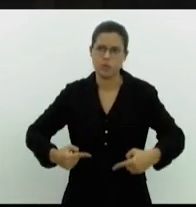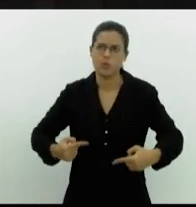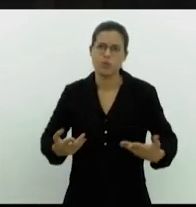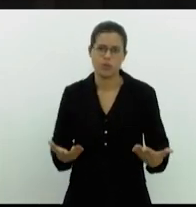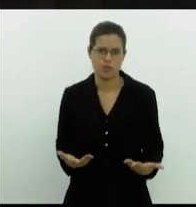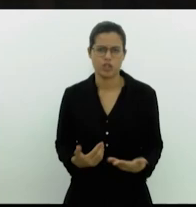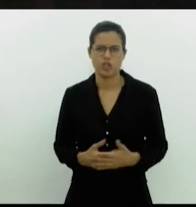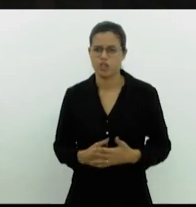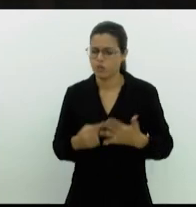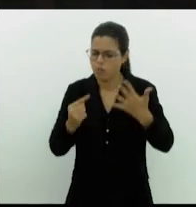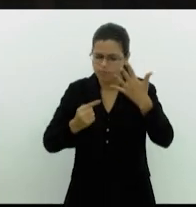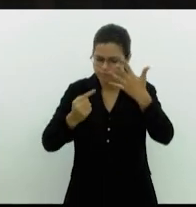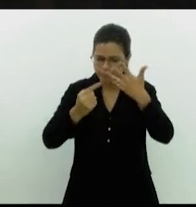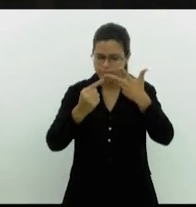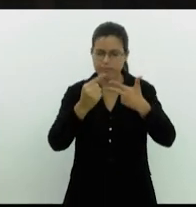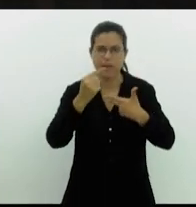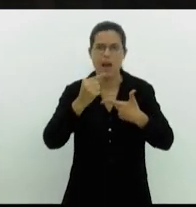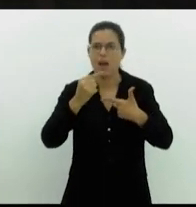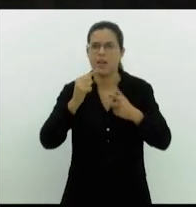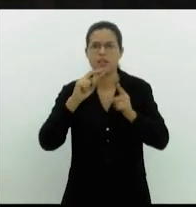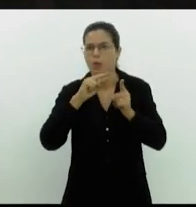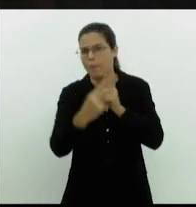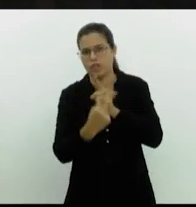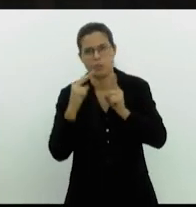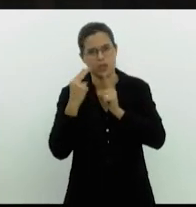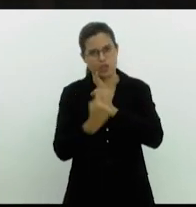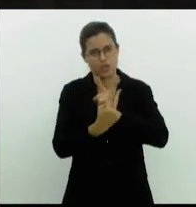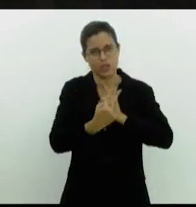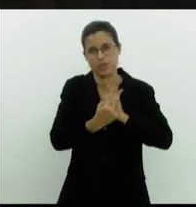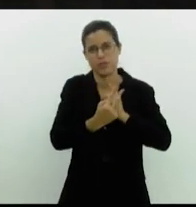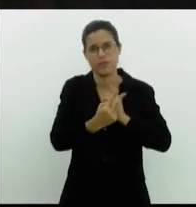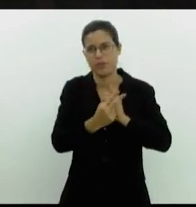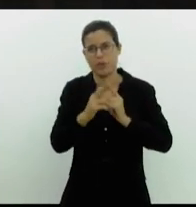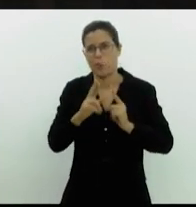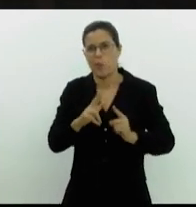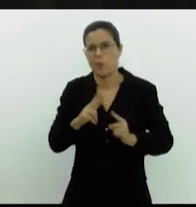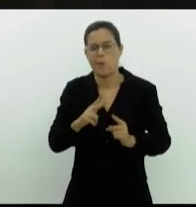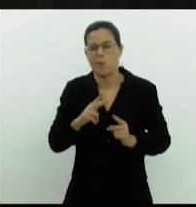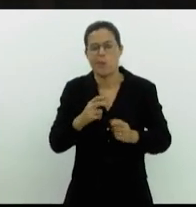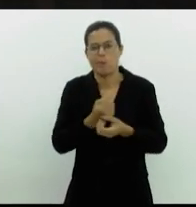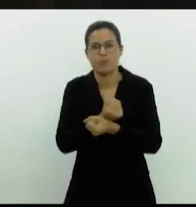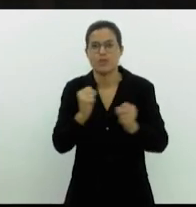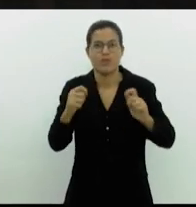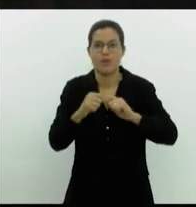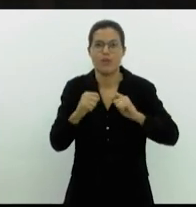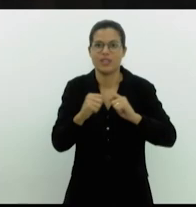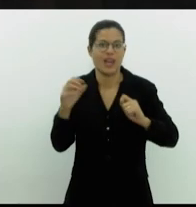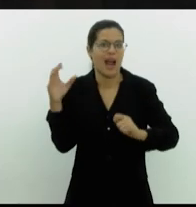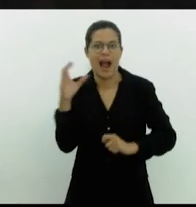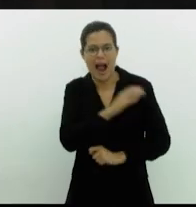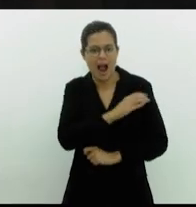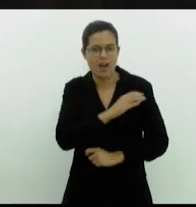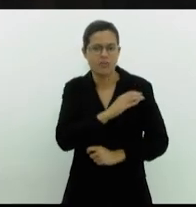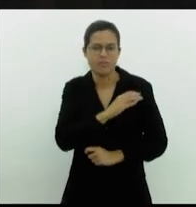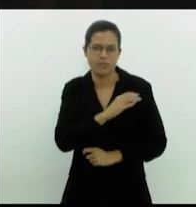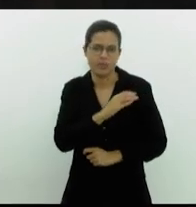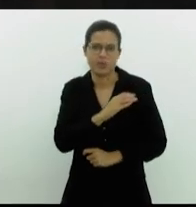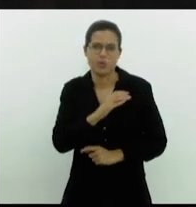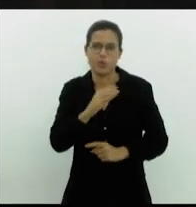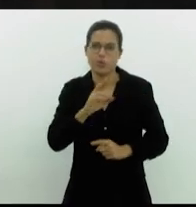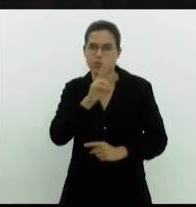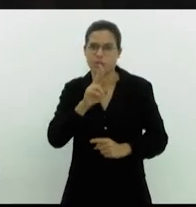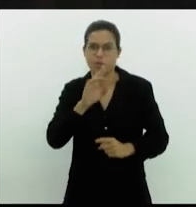ângulos. Não dá para fazê-lo de uma vez só, abordando todas as vertentes